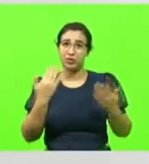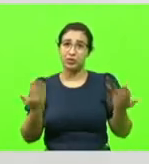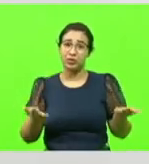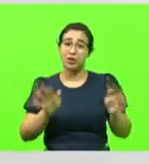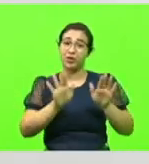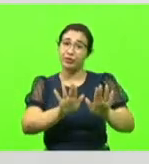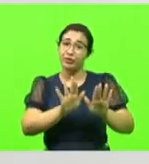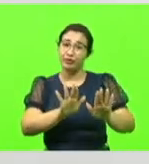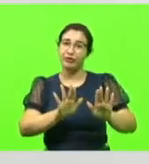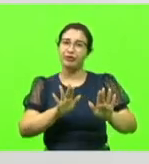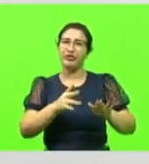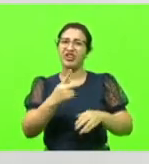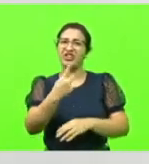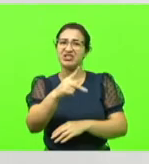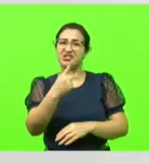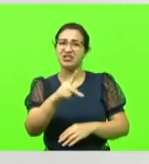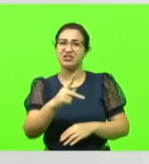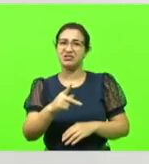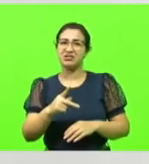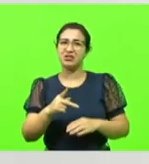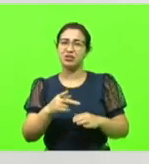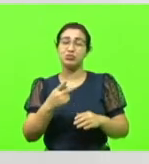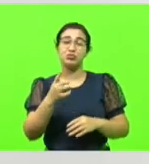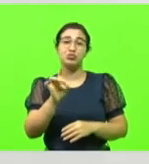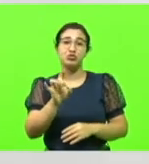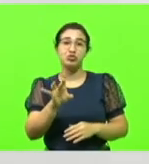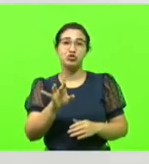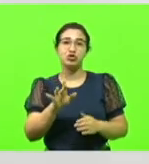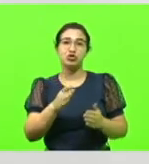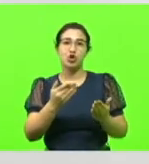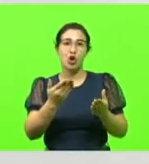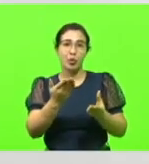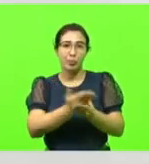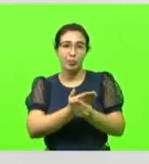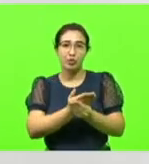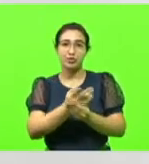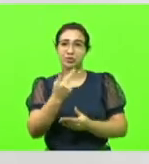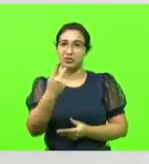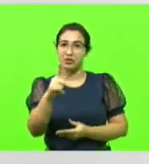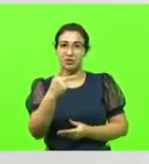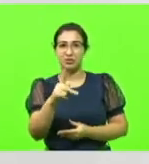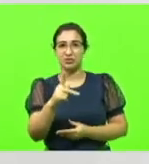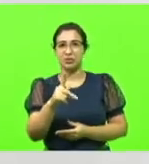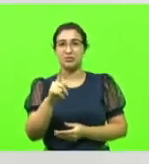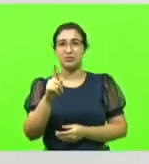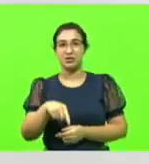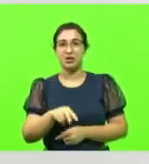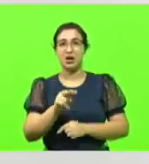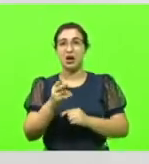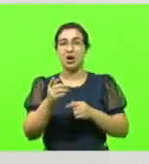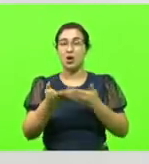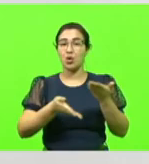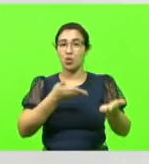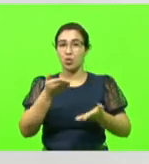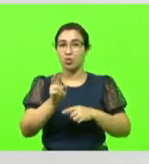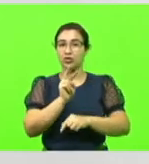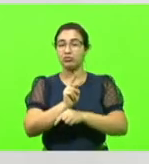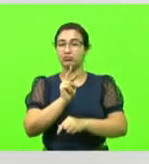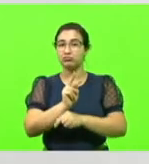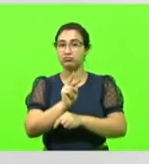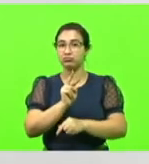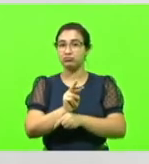bolhas, fiquem nos autos do processo, fiquem naquilo que vocês têm que fazer, que é guardião da Constituição e não